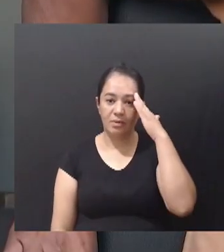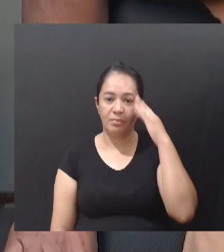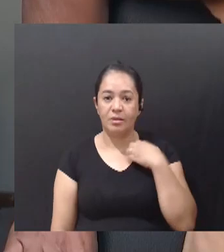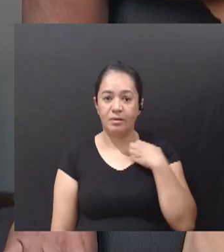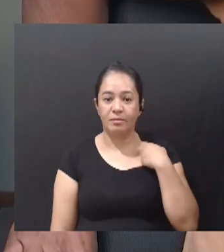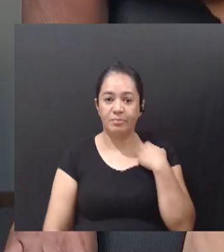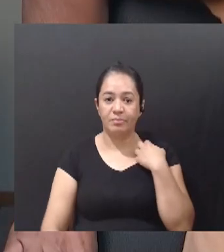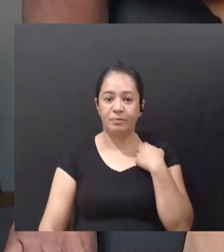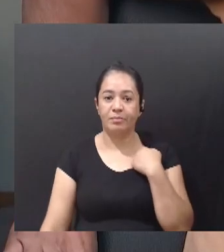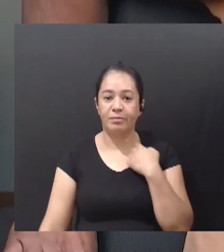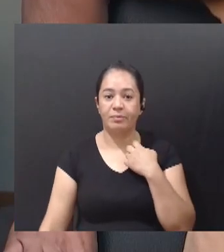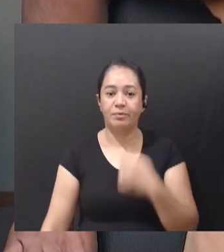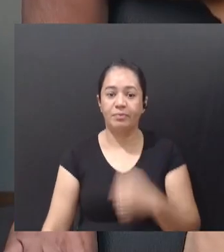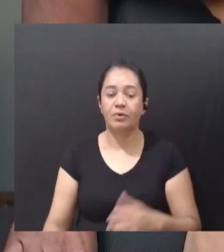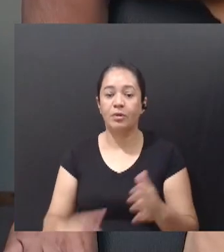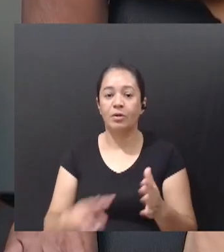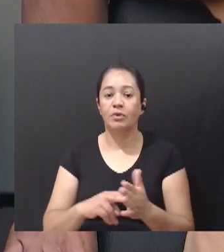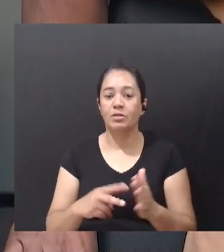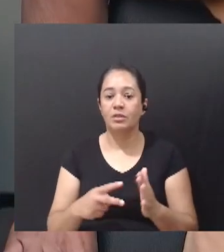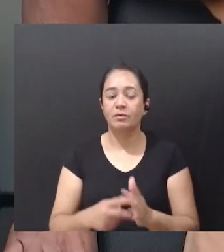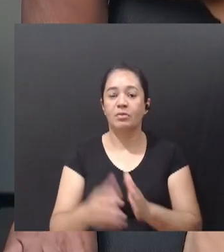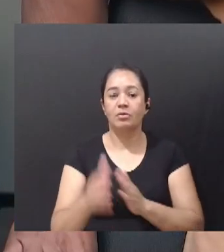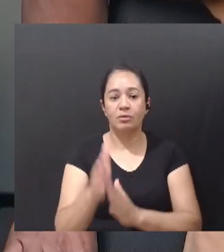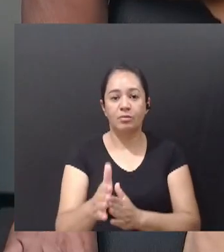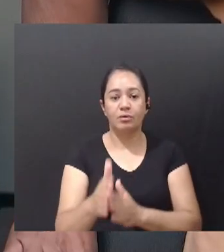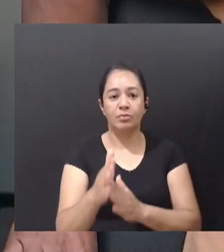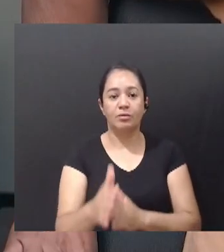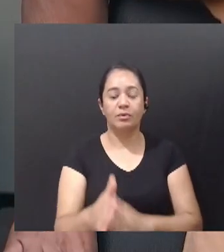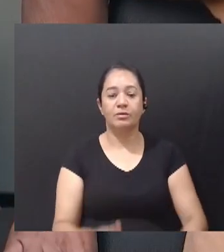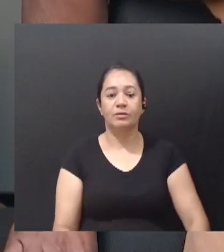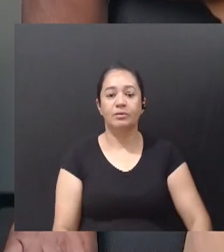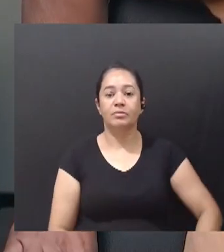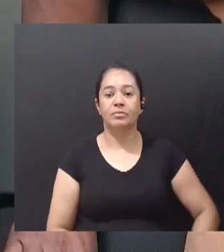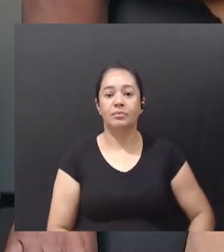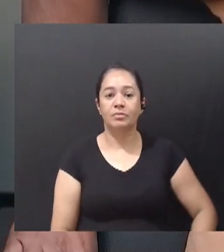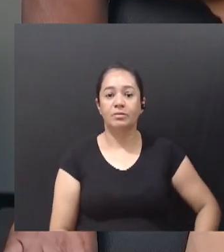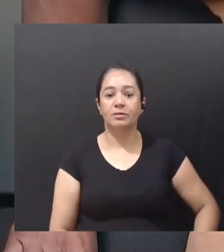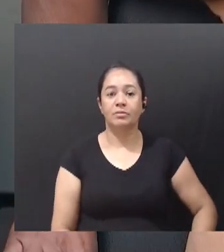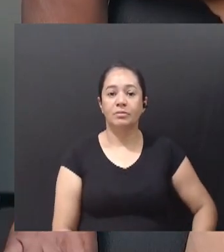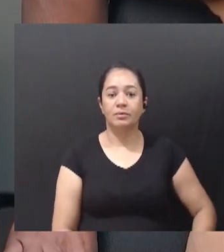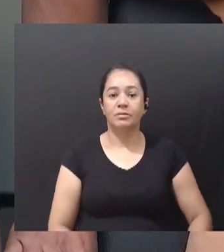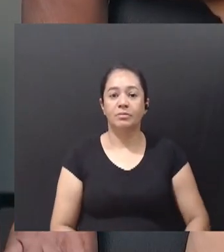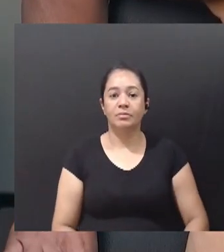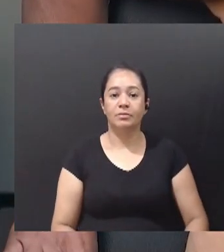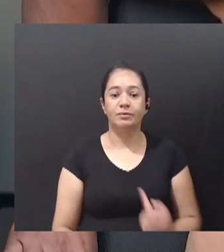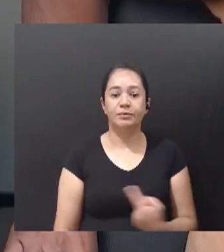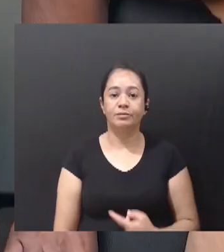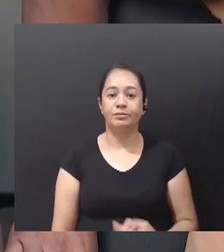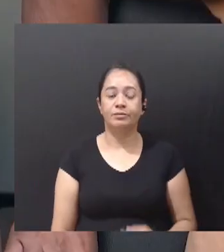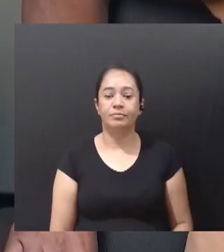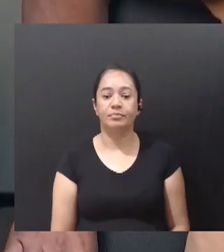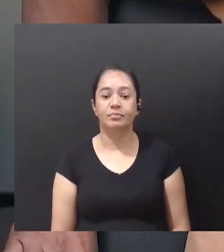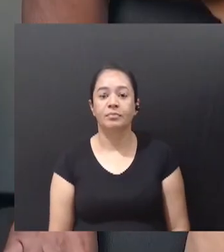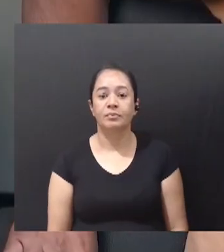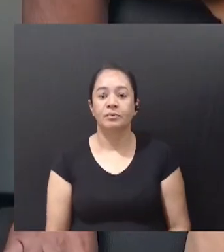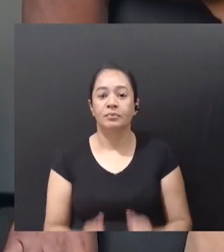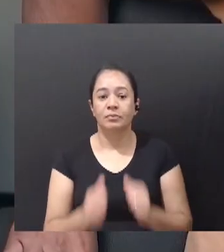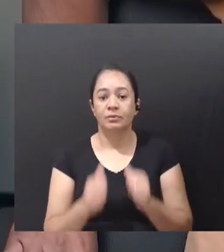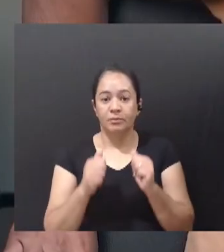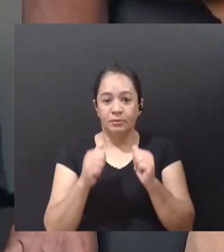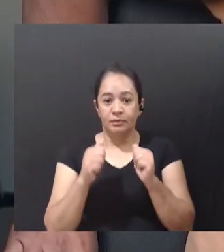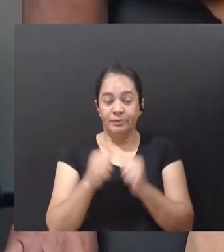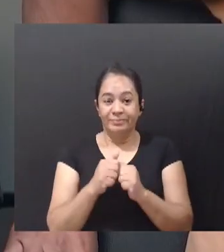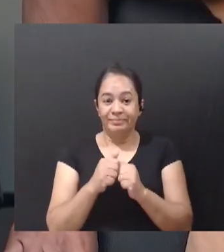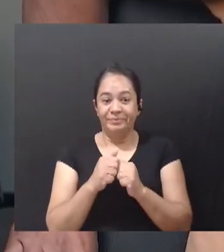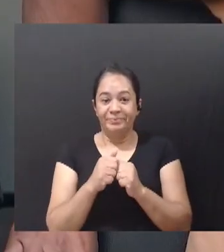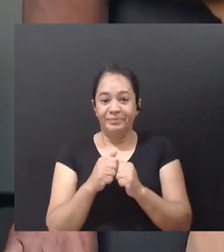o significado, a caminhada, né, meu, que a estrada que a gente trilhou juntamente com, né, meu,